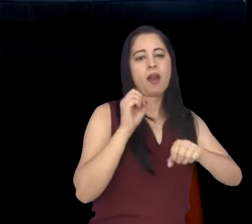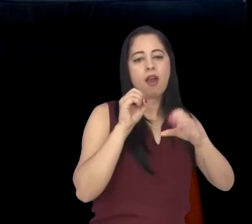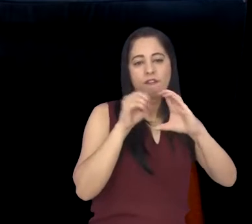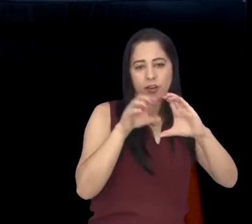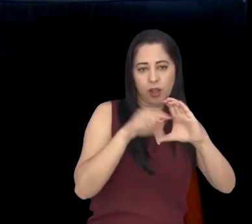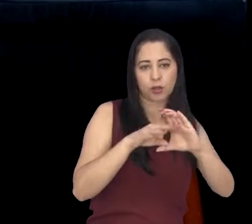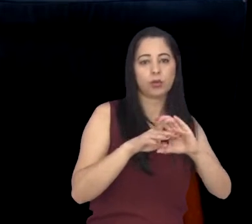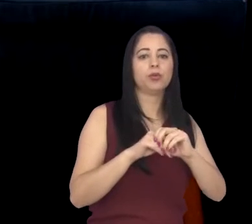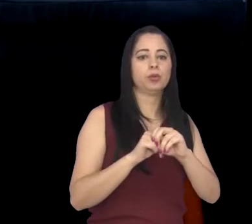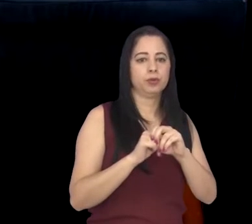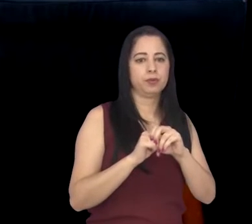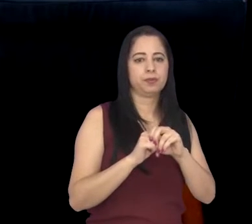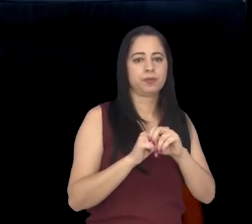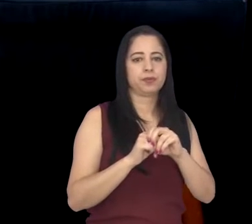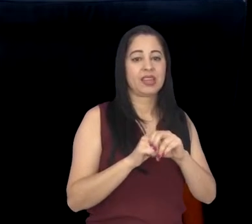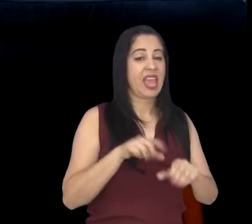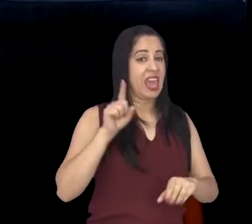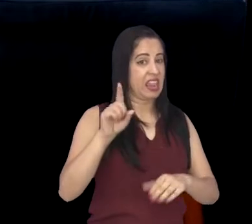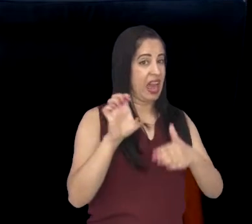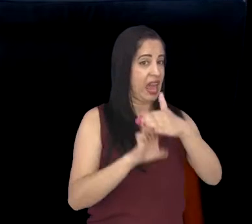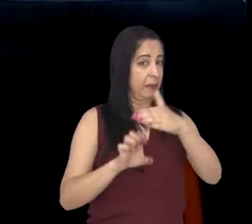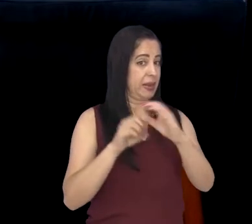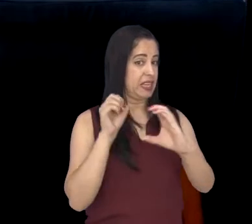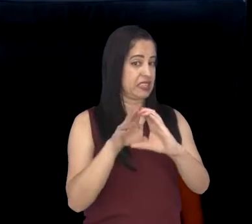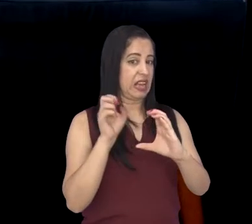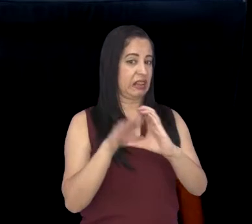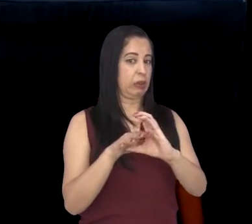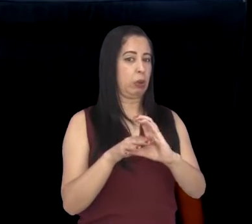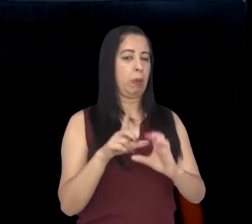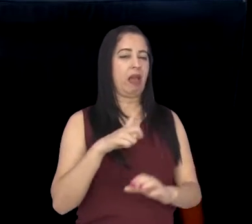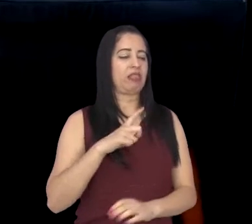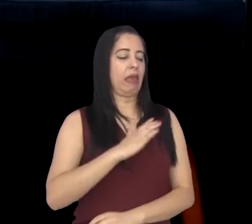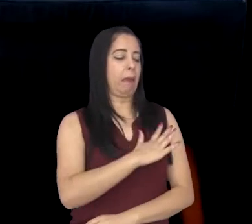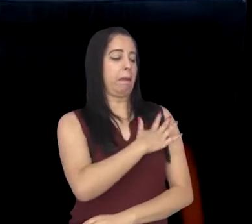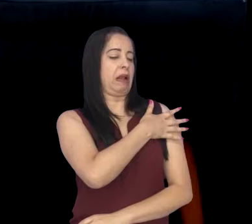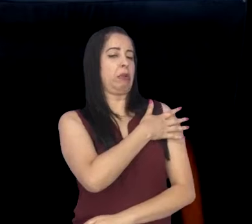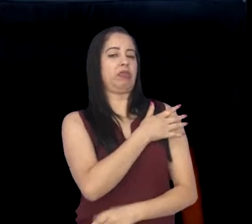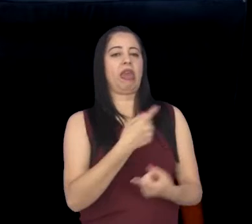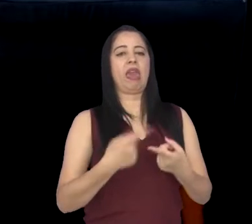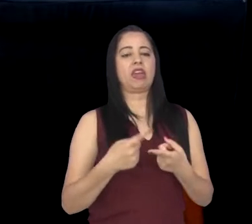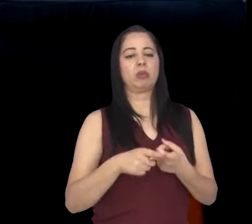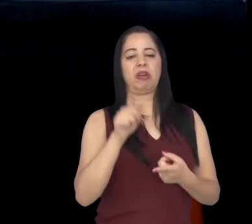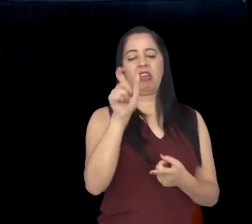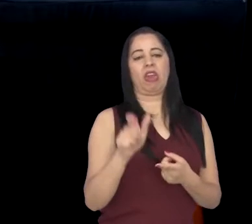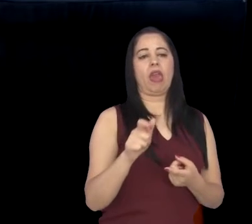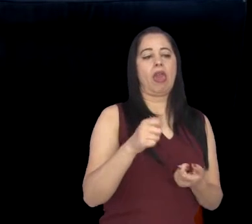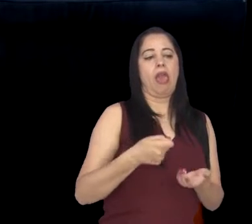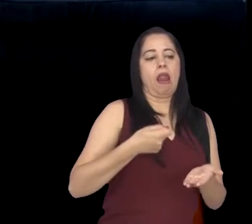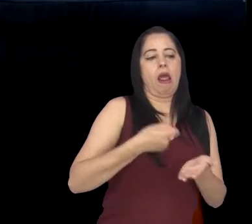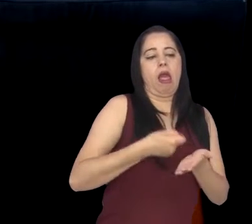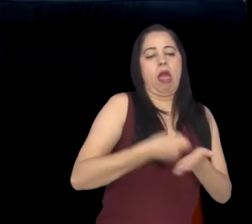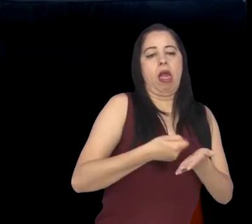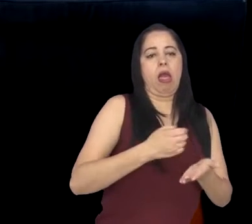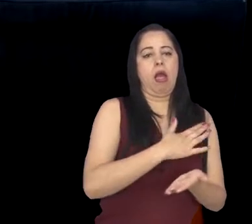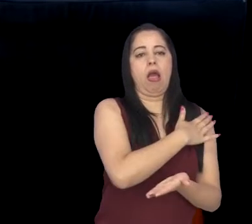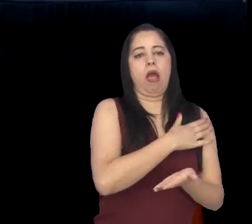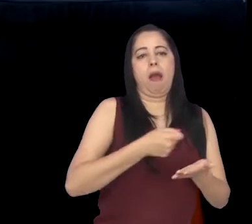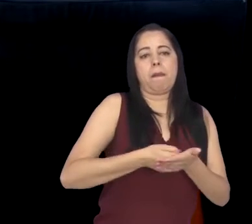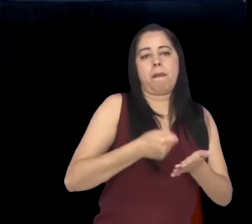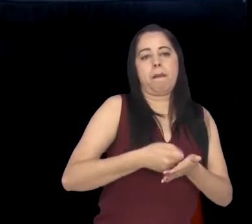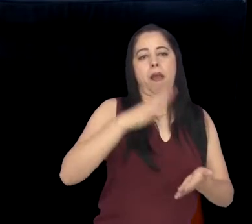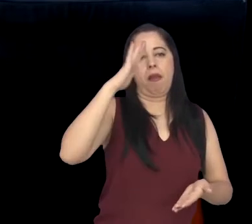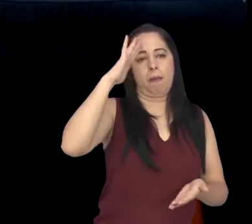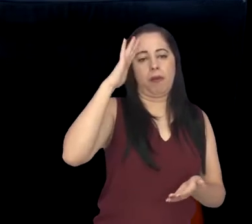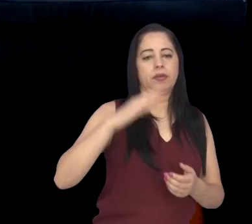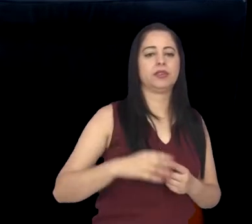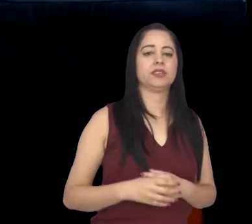da Globo, e a Globo tinha muito preconceito, falando que ela servia à ditadura militar. Olha como as coisas mudam. E era o ópio do povo,